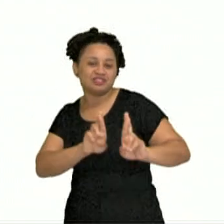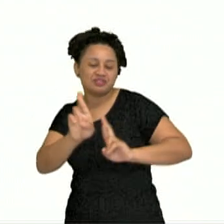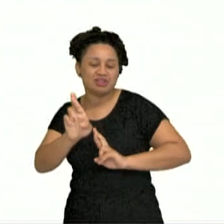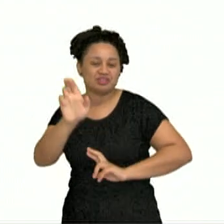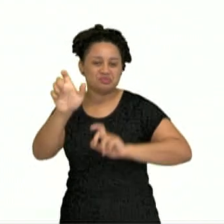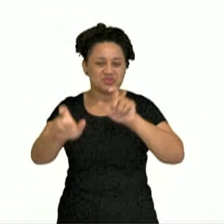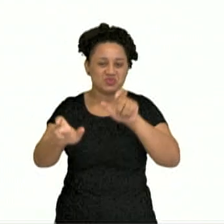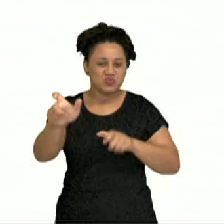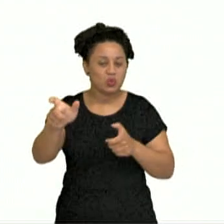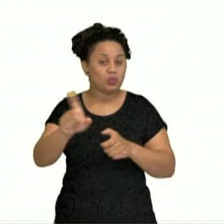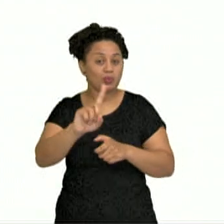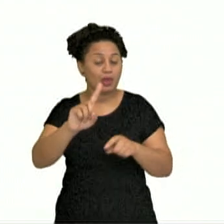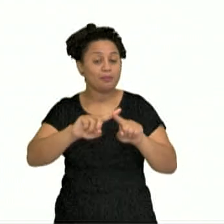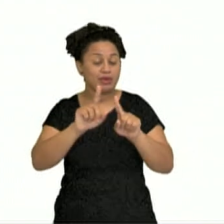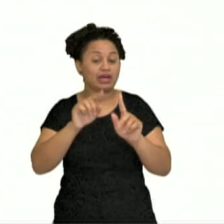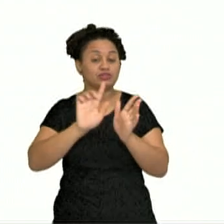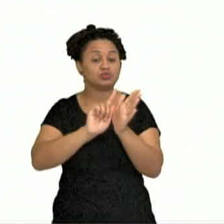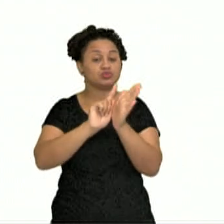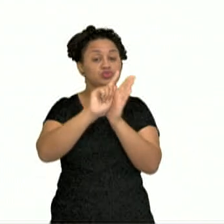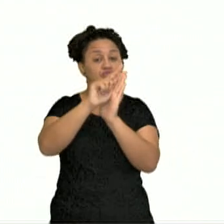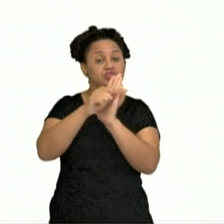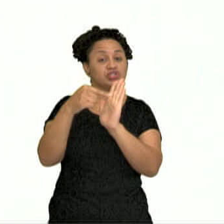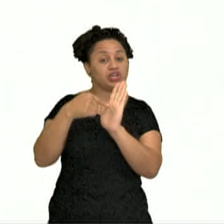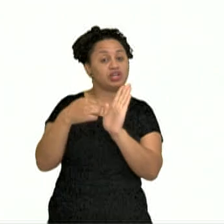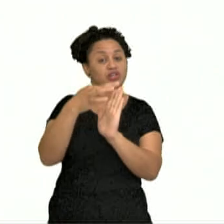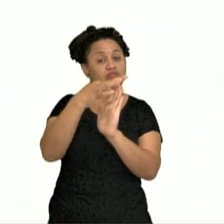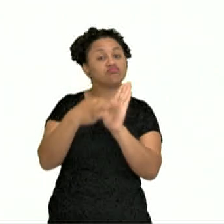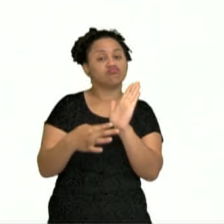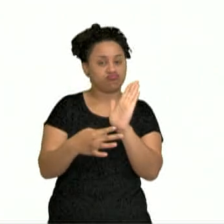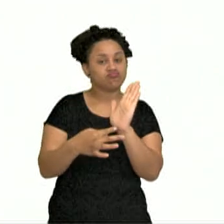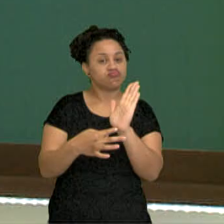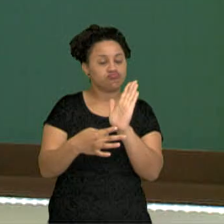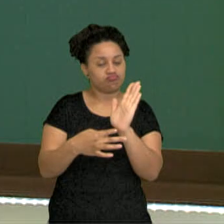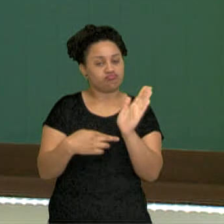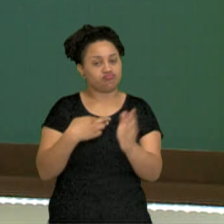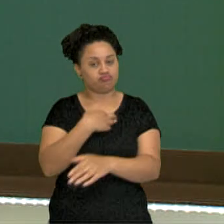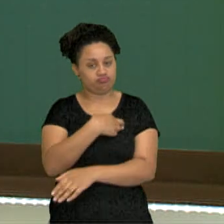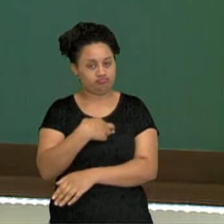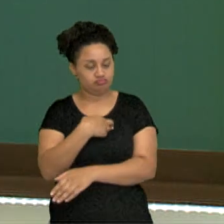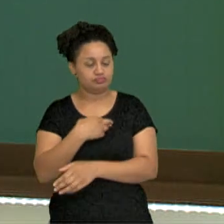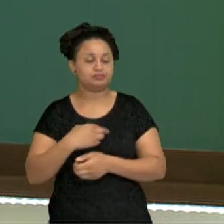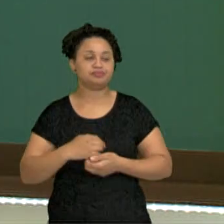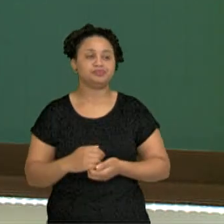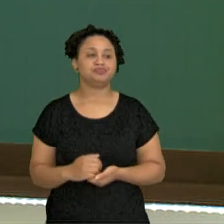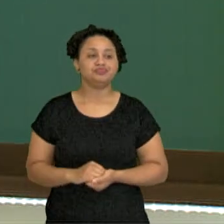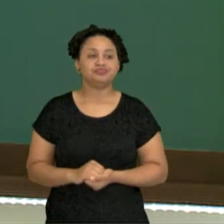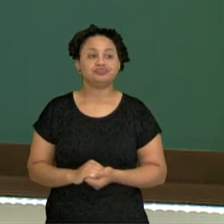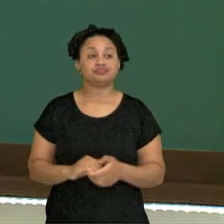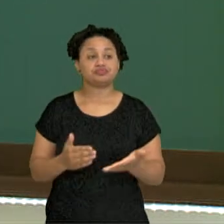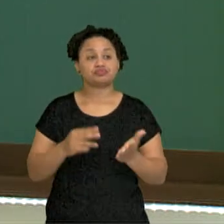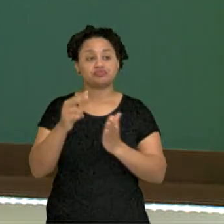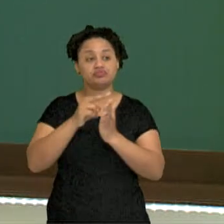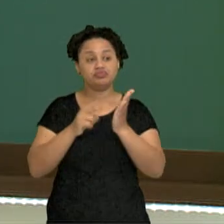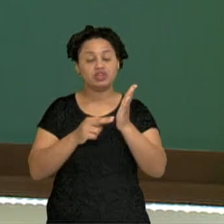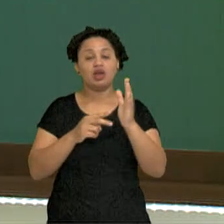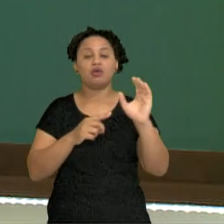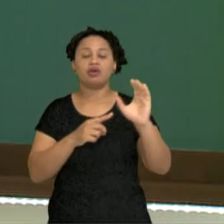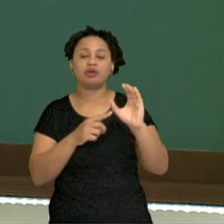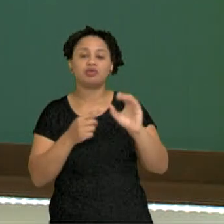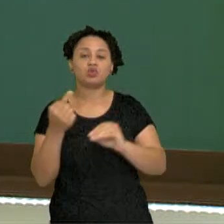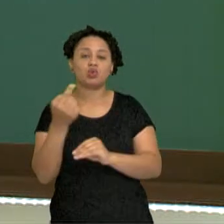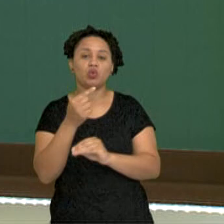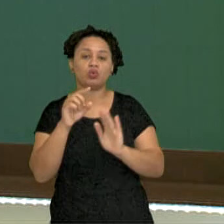pessoas. Está falando de um formato, de um gênero textual. Então, vamos ler o capítulo